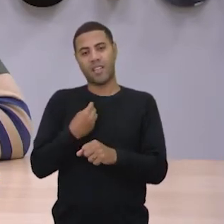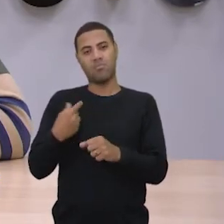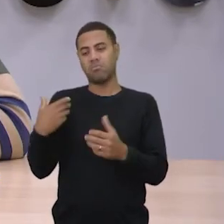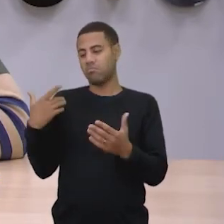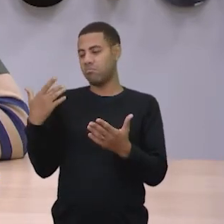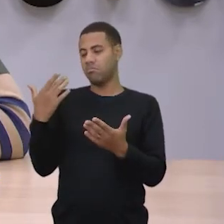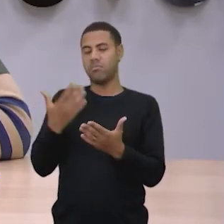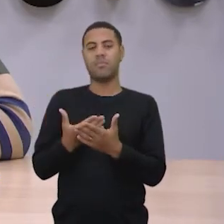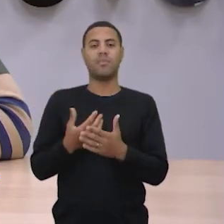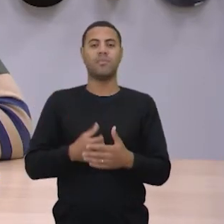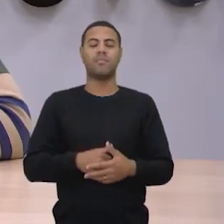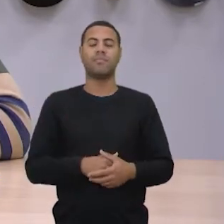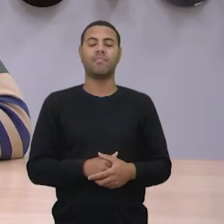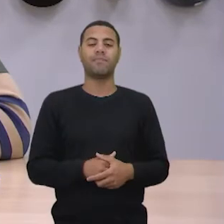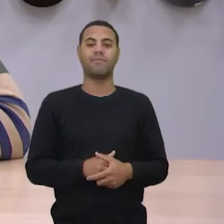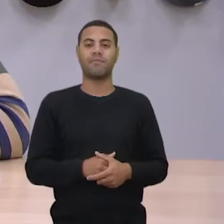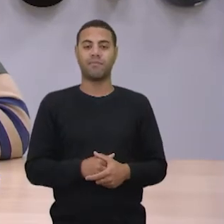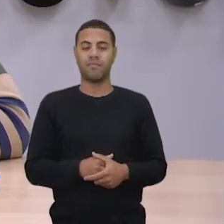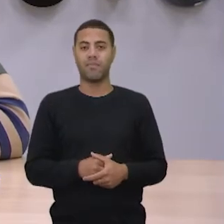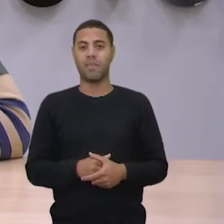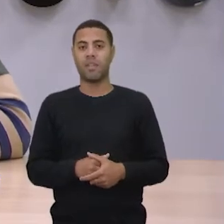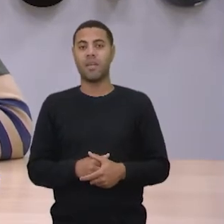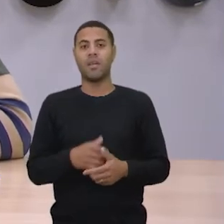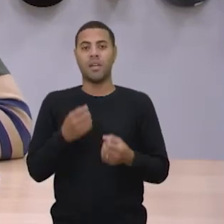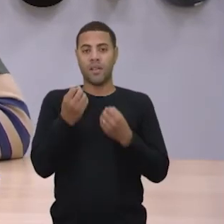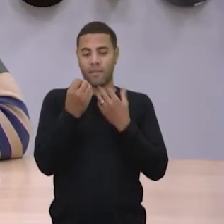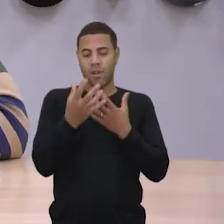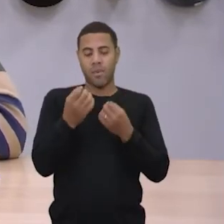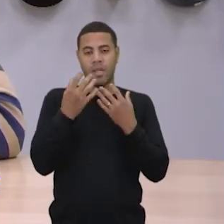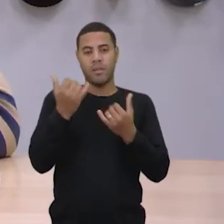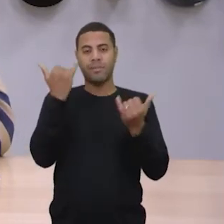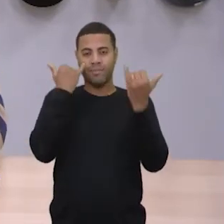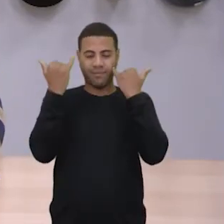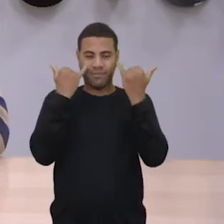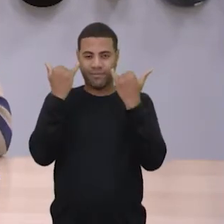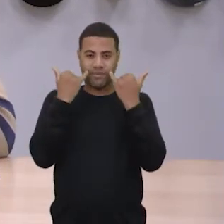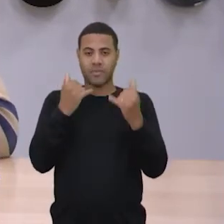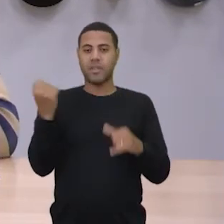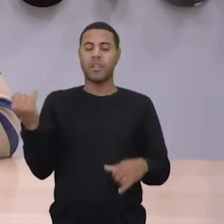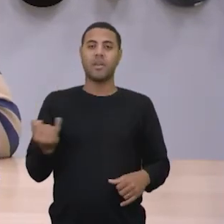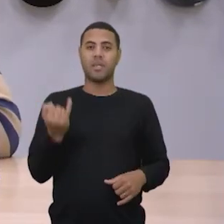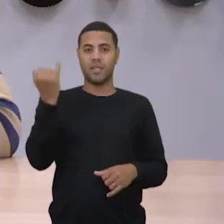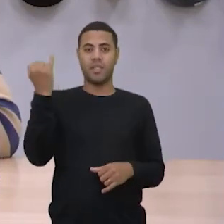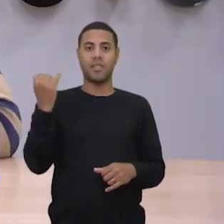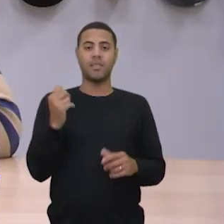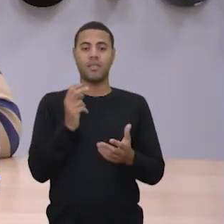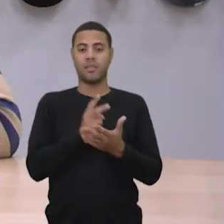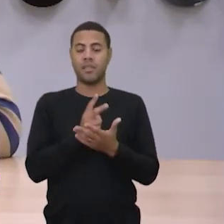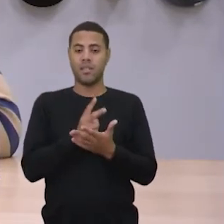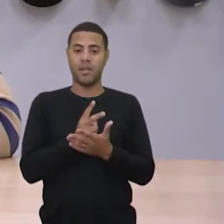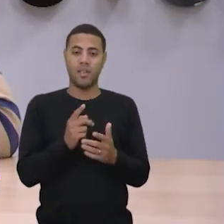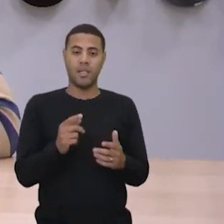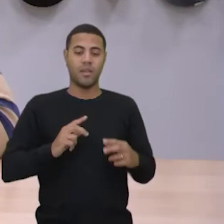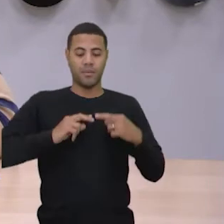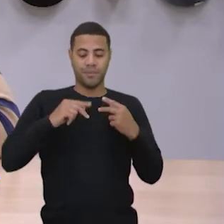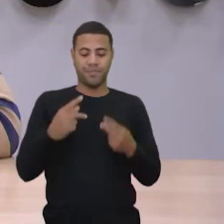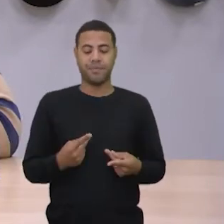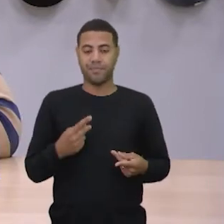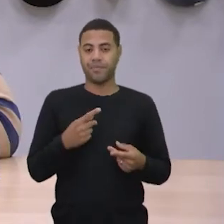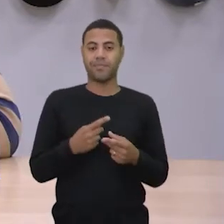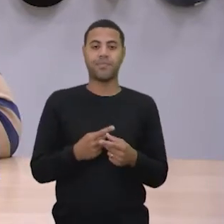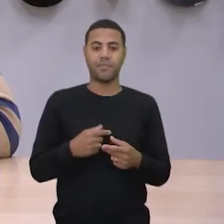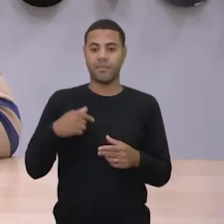vida, meu povo, né? Muita informação ali de extrema importância aí para a humanidade. Muita coisa